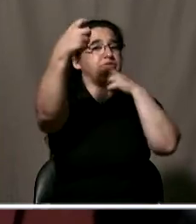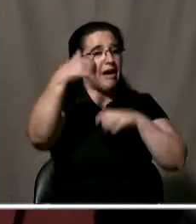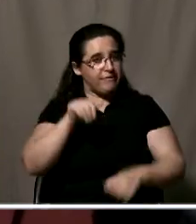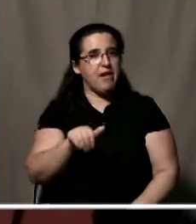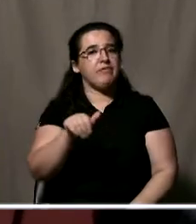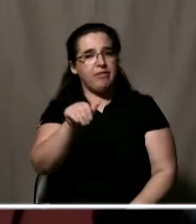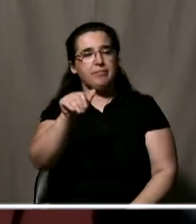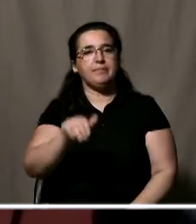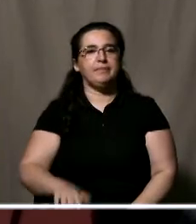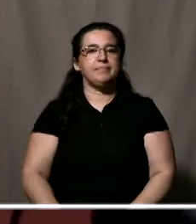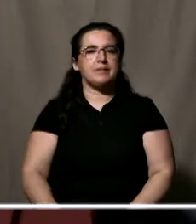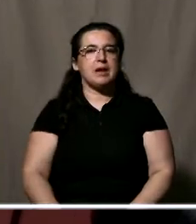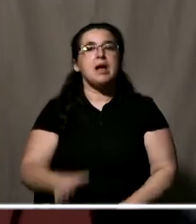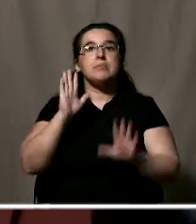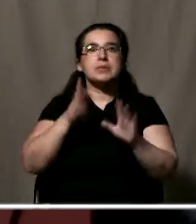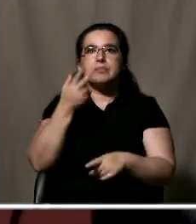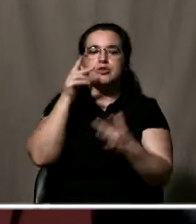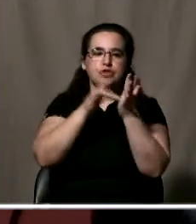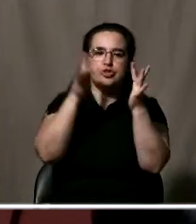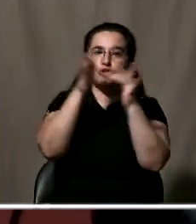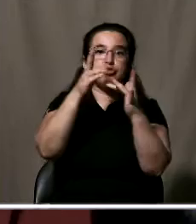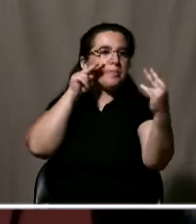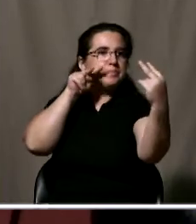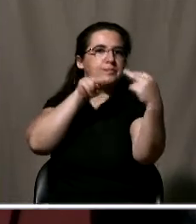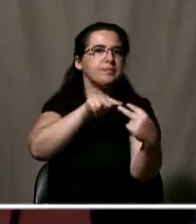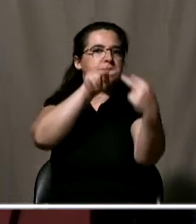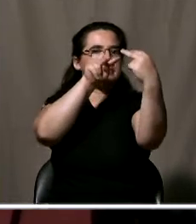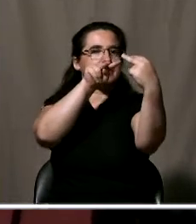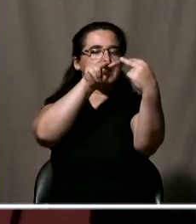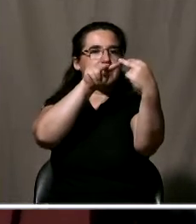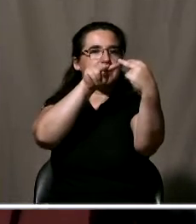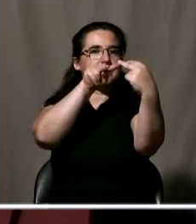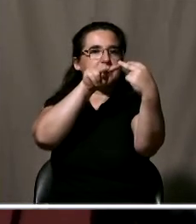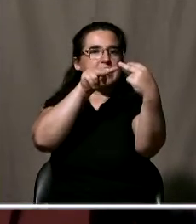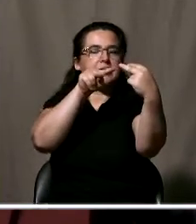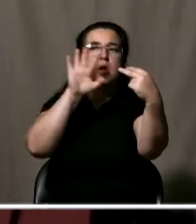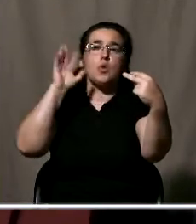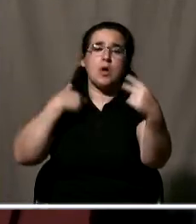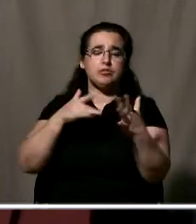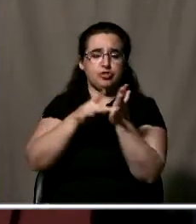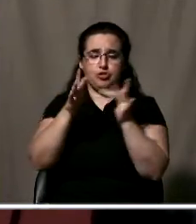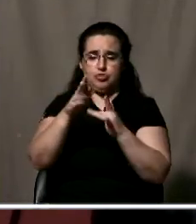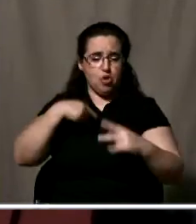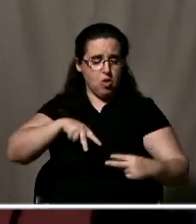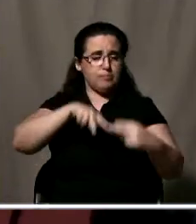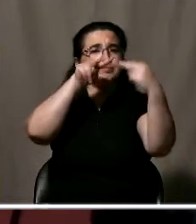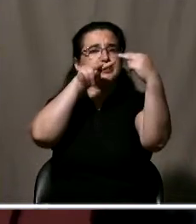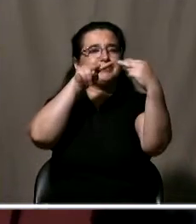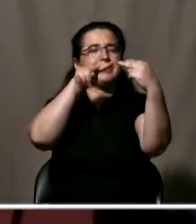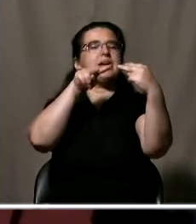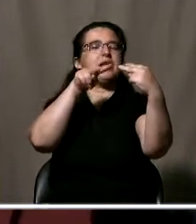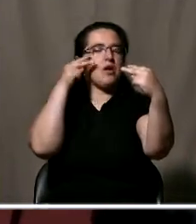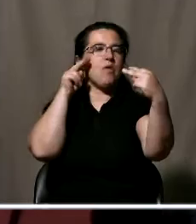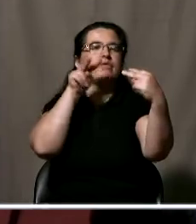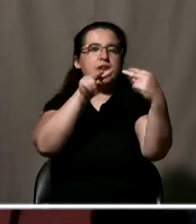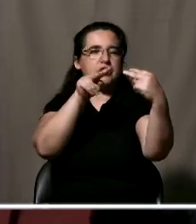unto Jesus. Temos de olhar firmemente para looking Jesus. Unto Jesus, I find forgiveness for my past. Quando eu olho firmemente para Jesus, eu vejo o perdão pelo meu